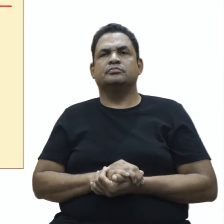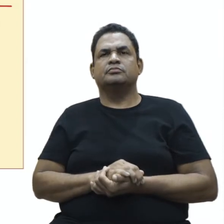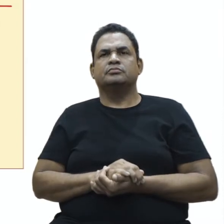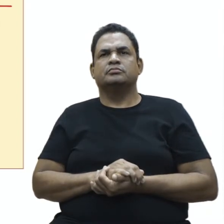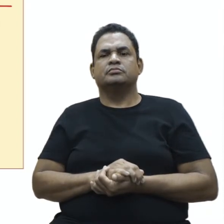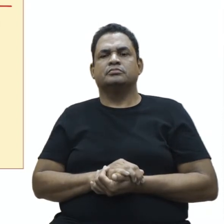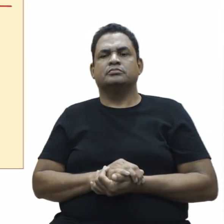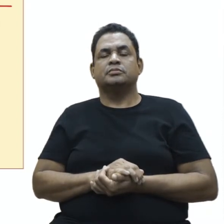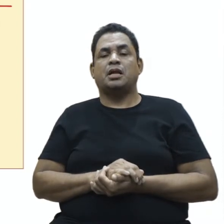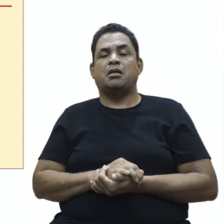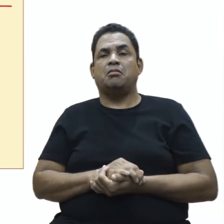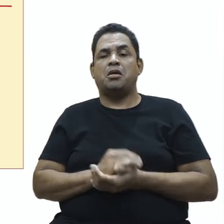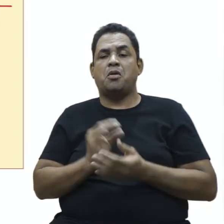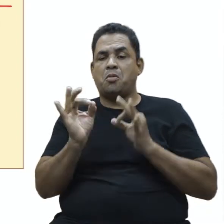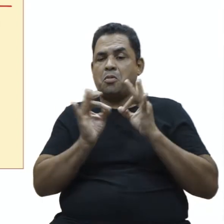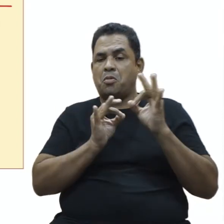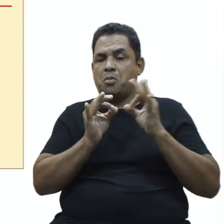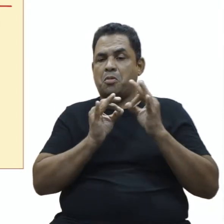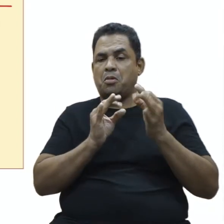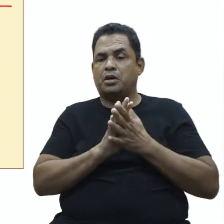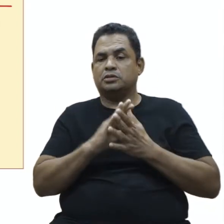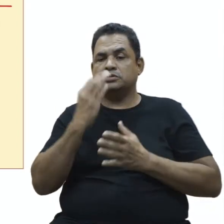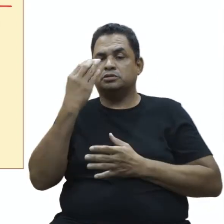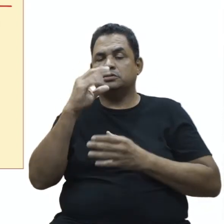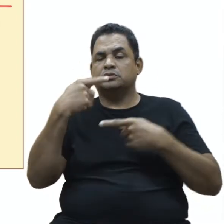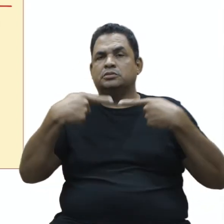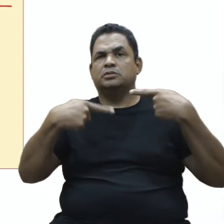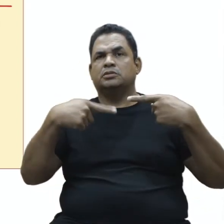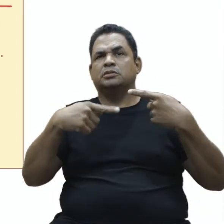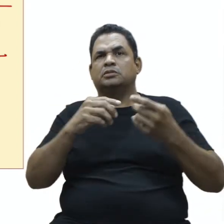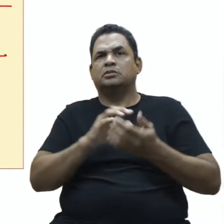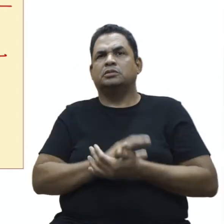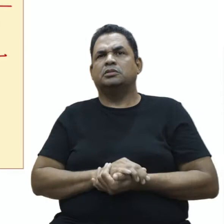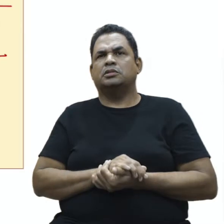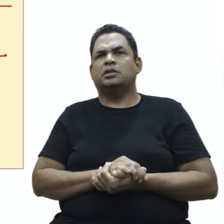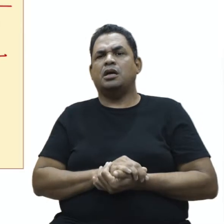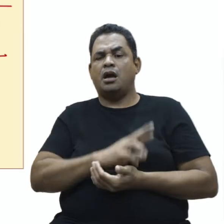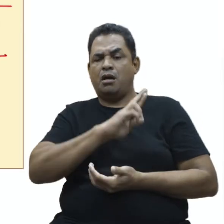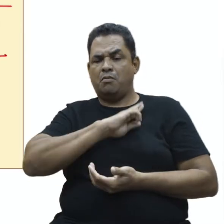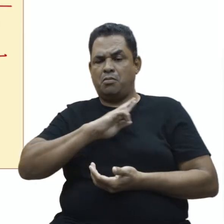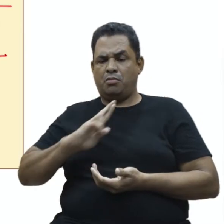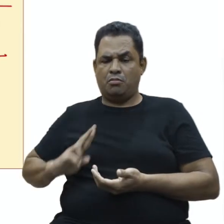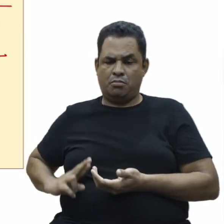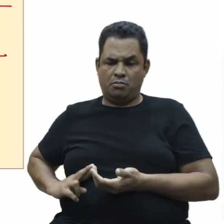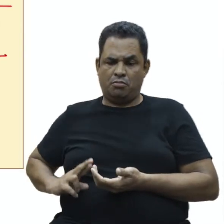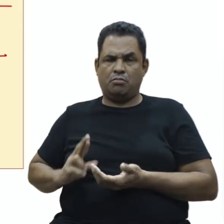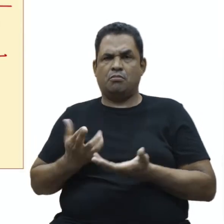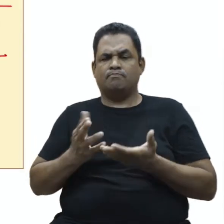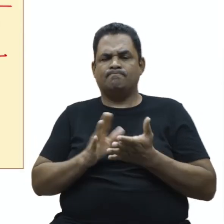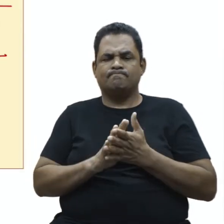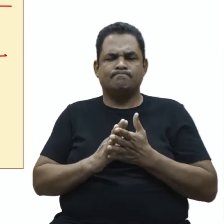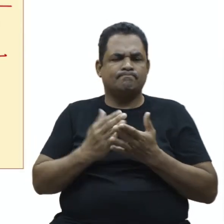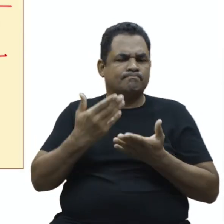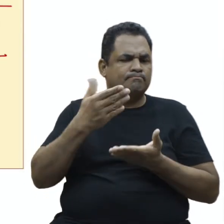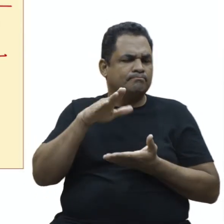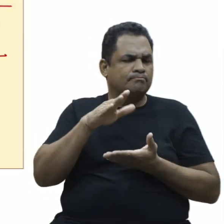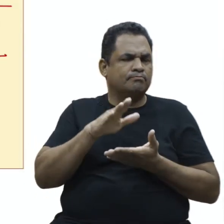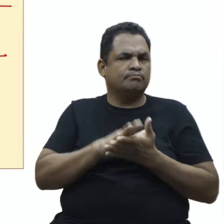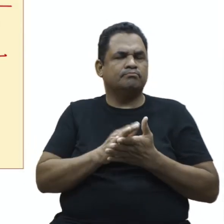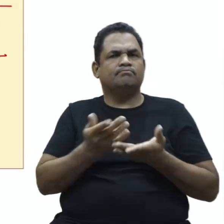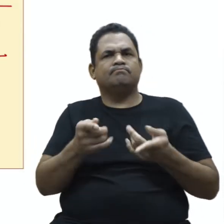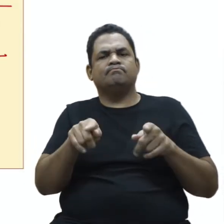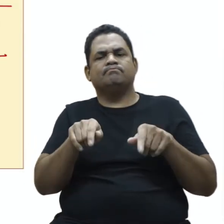ficarem ligados aí quem foi Maquiavel. E a república, que se aproximaria, né, hoje da